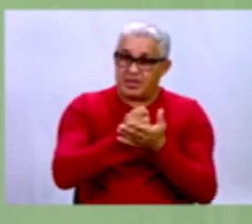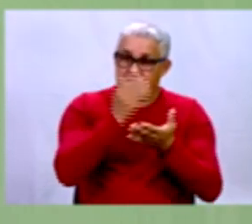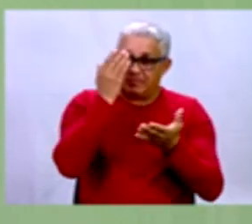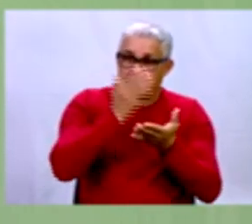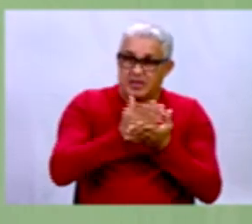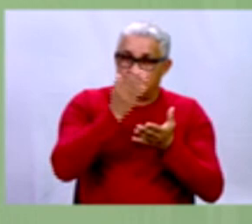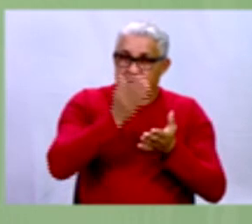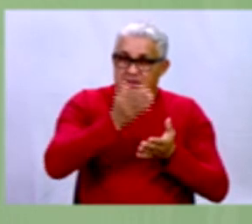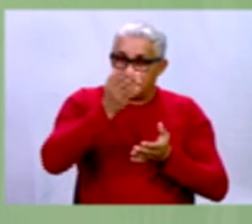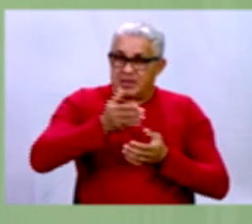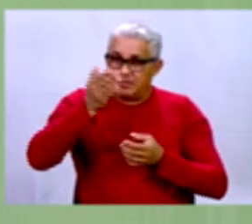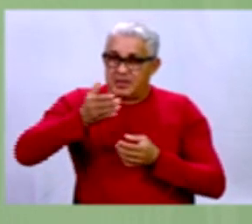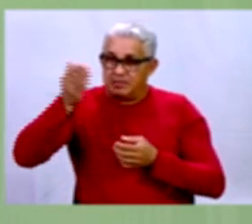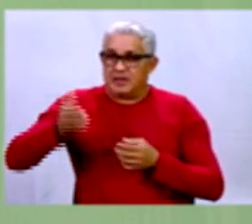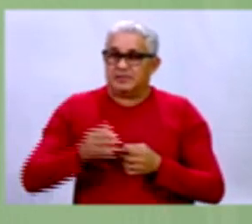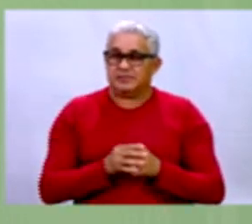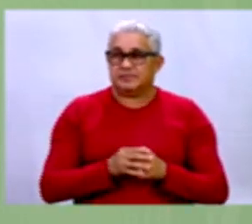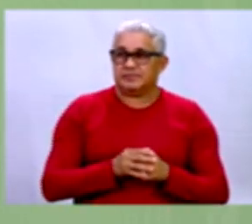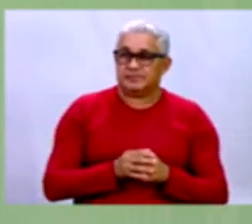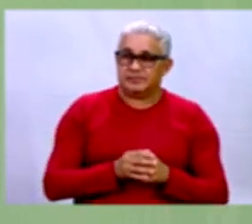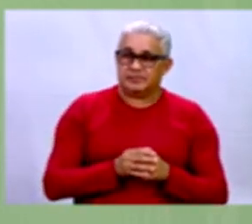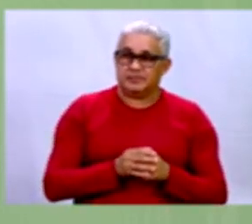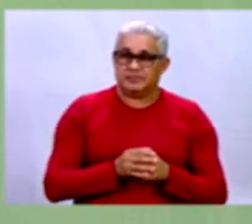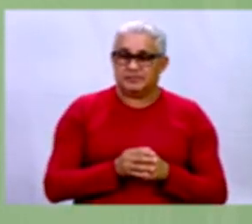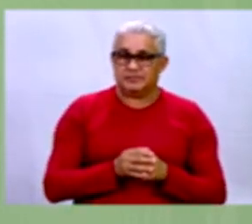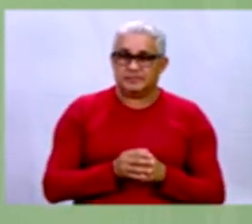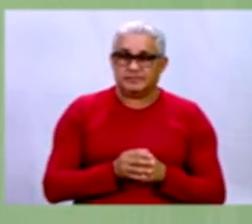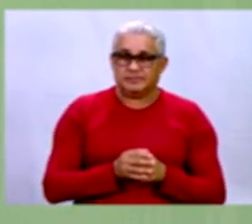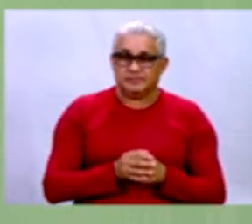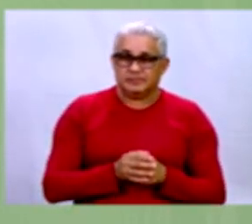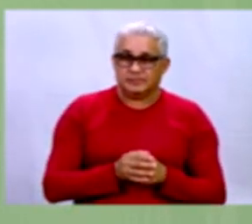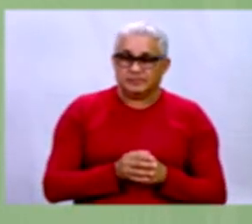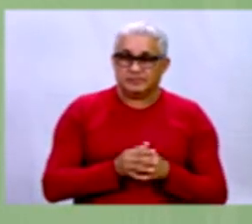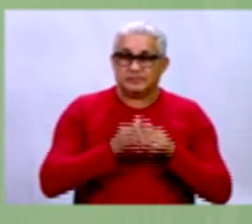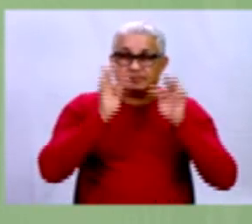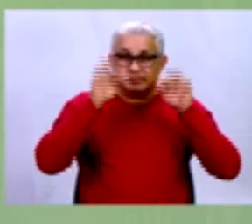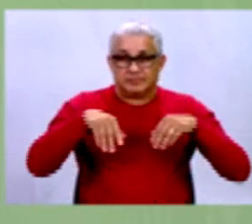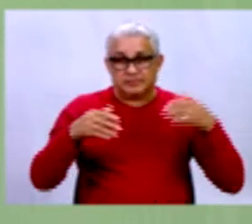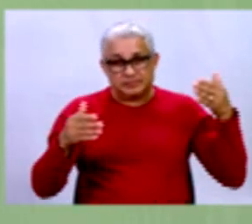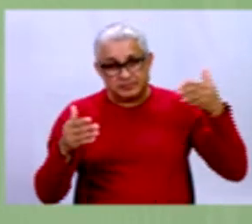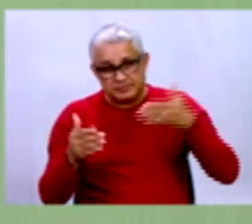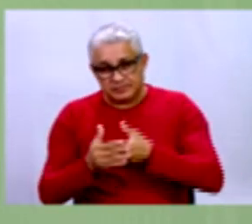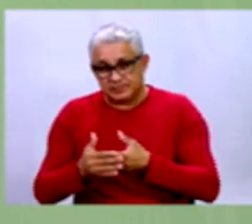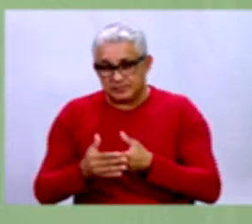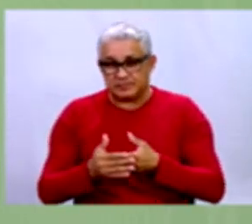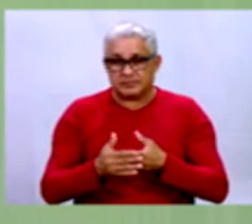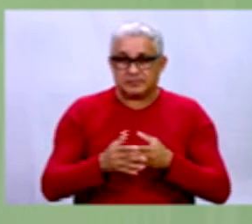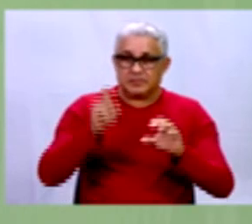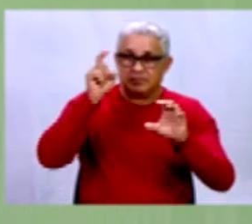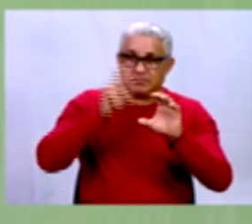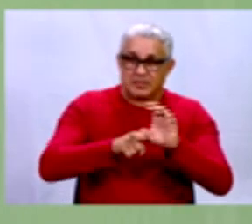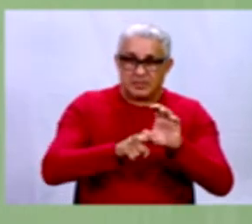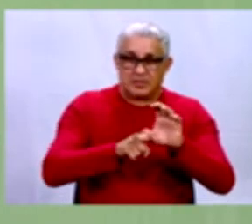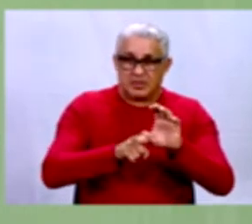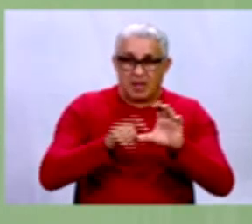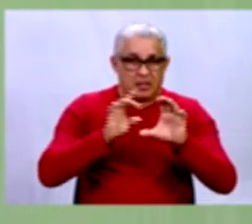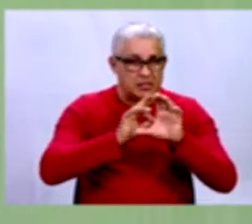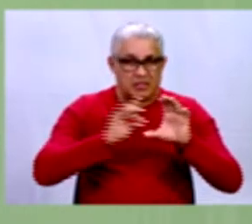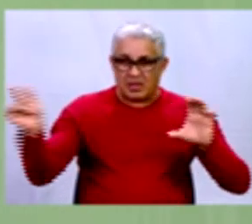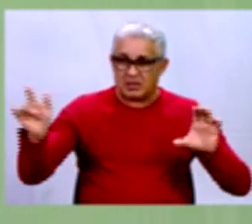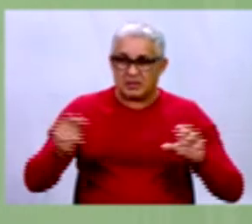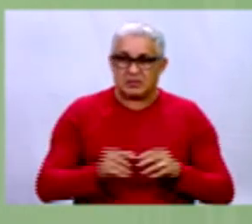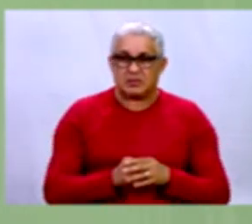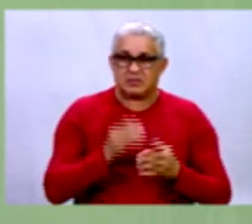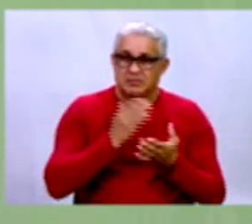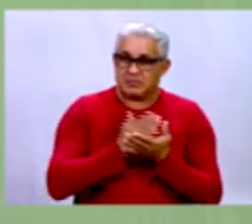progressivamente, por meio de parcelas, de modo que ao término do prazo estipulado, o débito seja liquidado. Essas parcelas